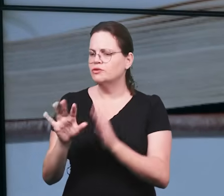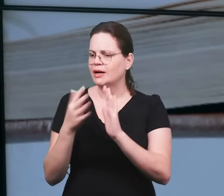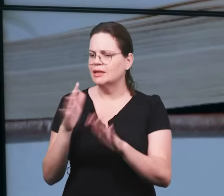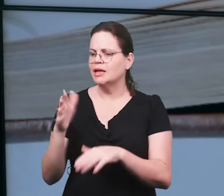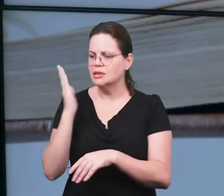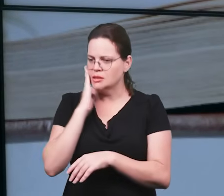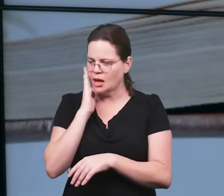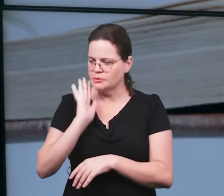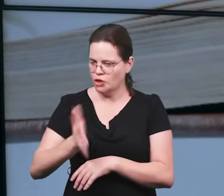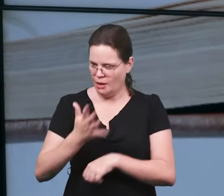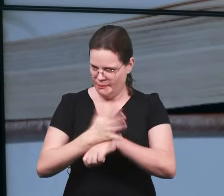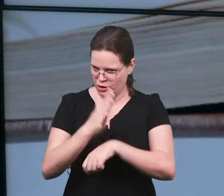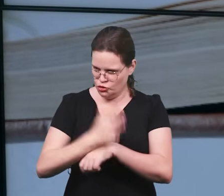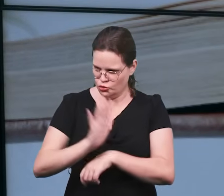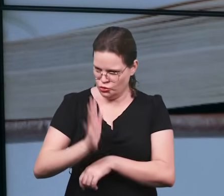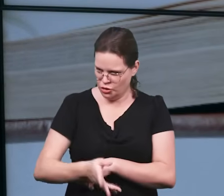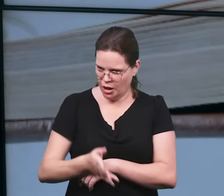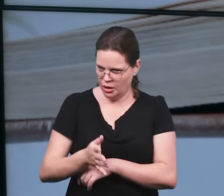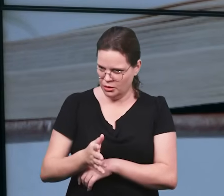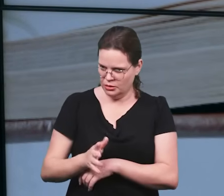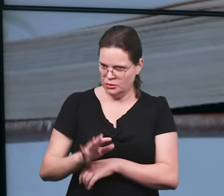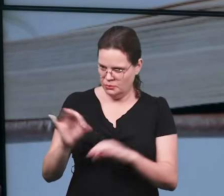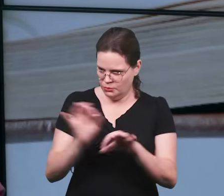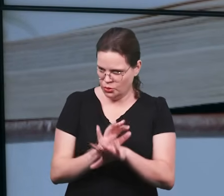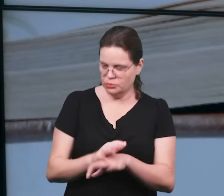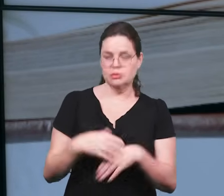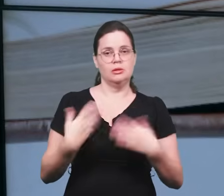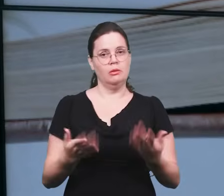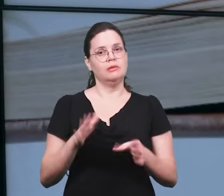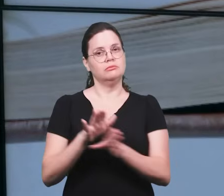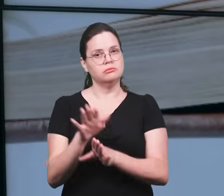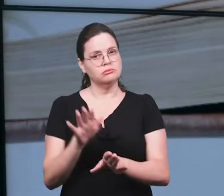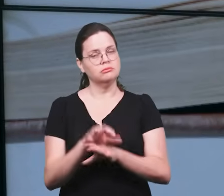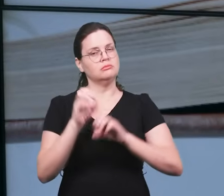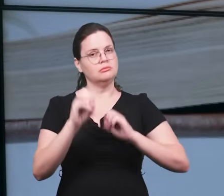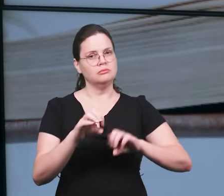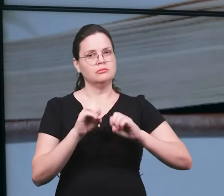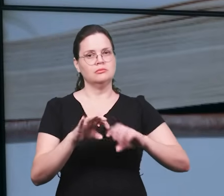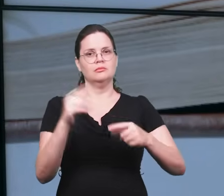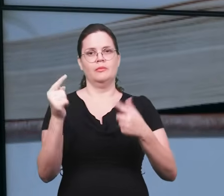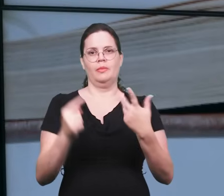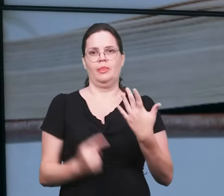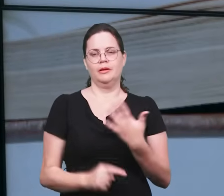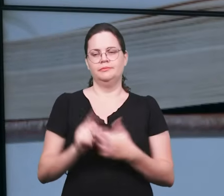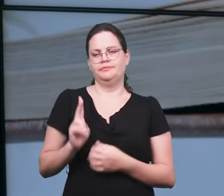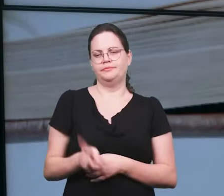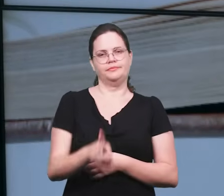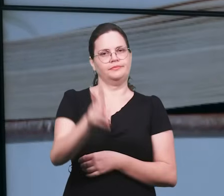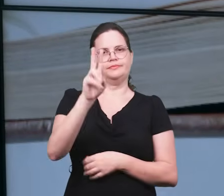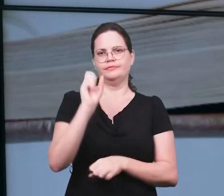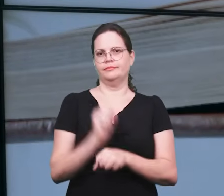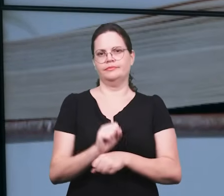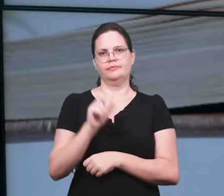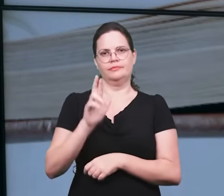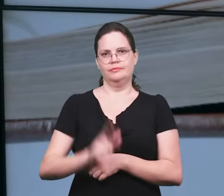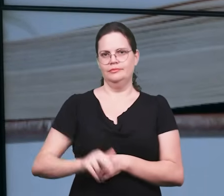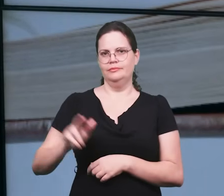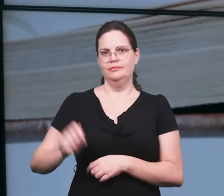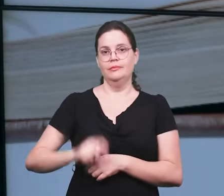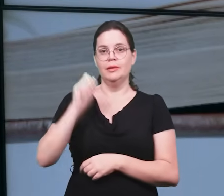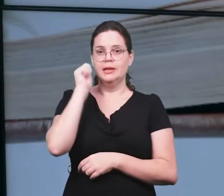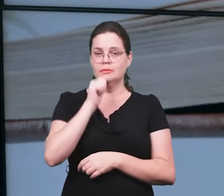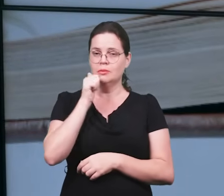passou no seu instrumento o louvor? Então, é o trabalho que nós temos que fazer e ele é contínuo. E a mulher é aquela